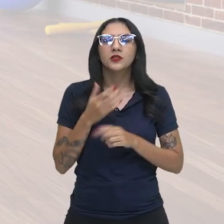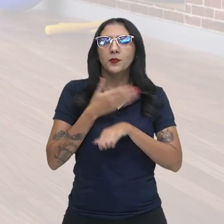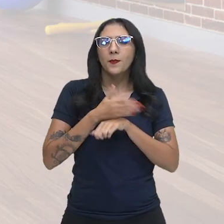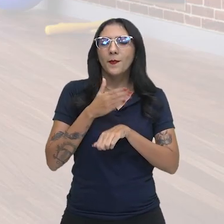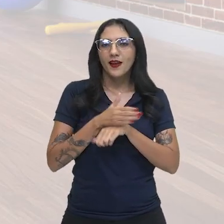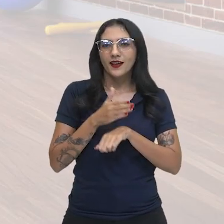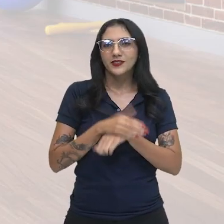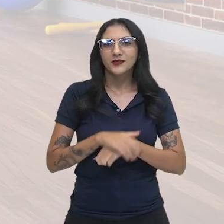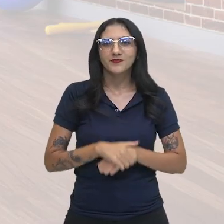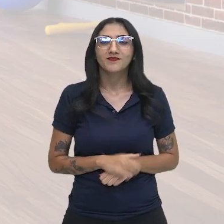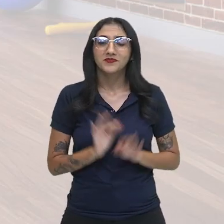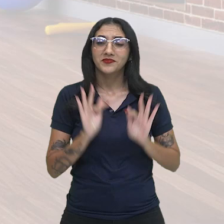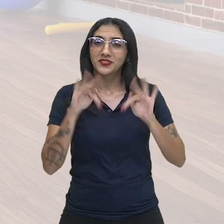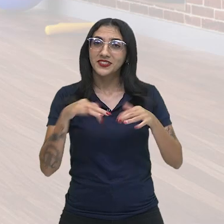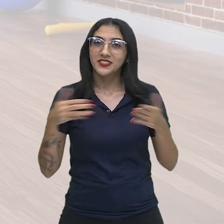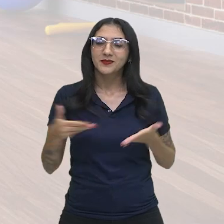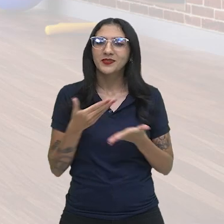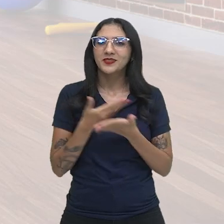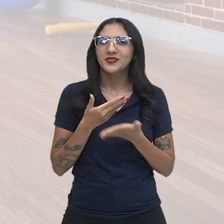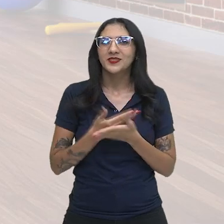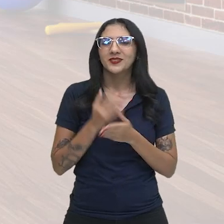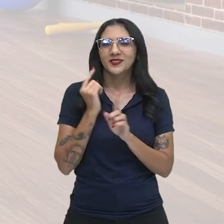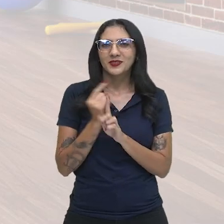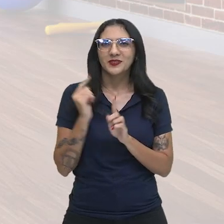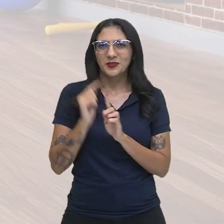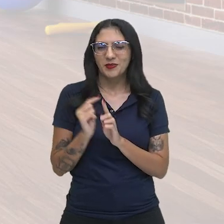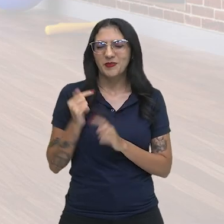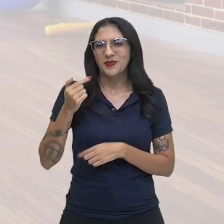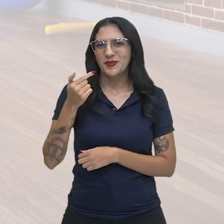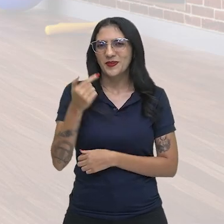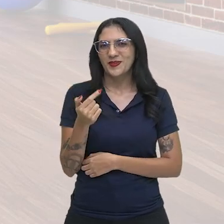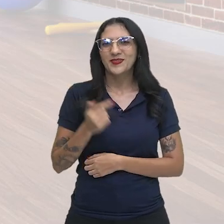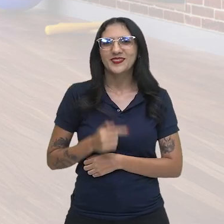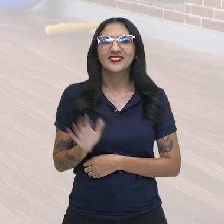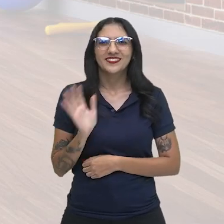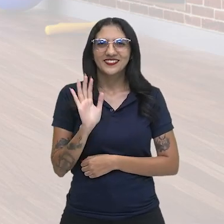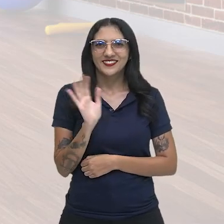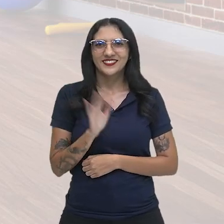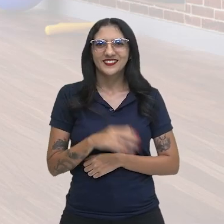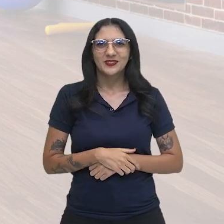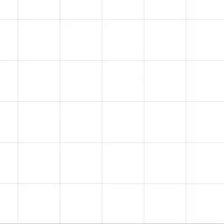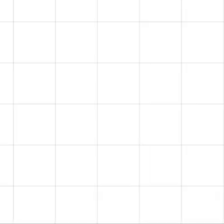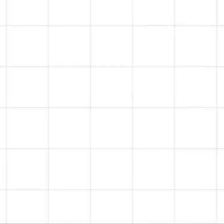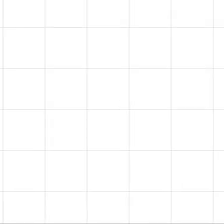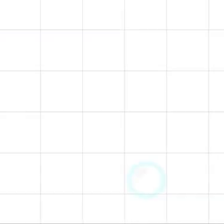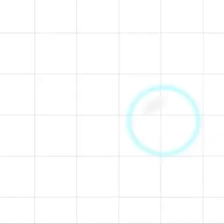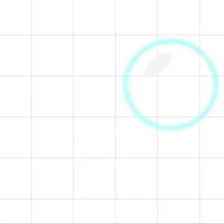ginástica aeróbica. A gente finaliza por aqui e a gente se encontra numa próxima oportunidade.